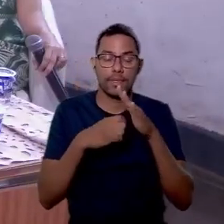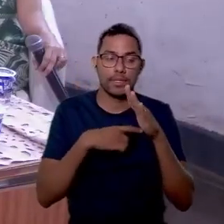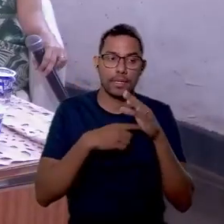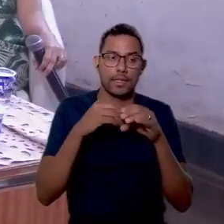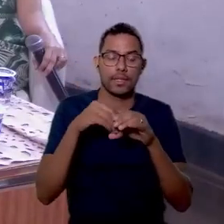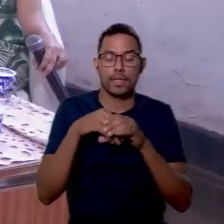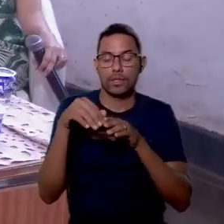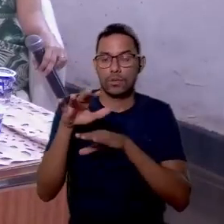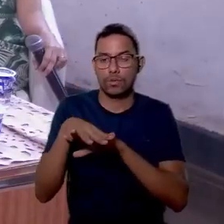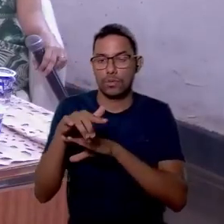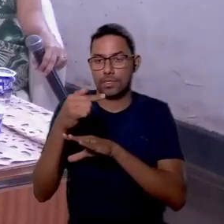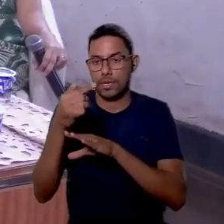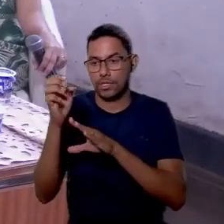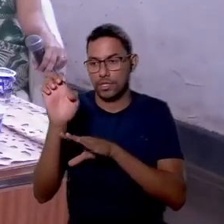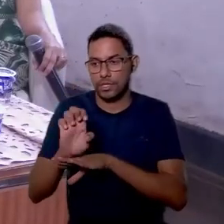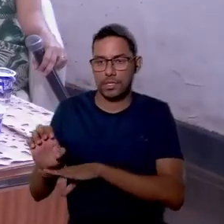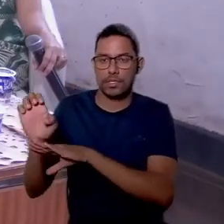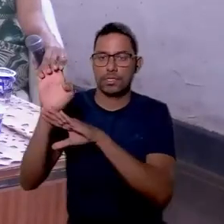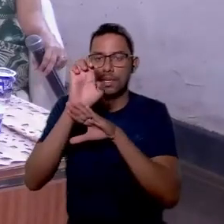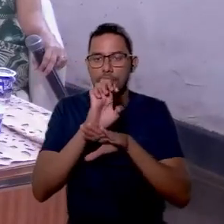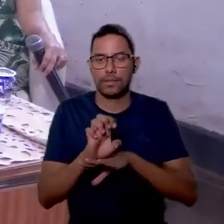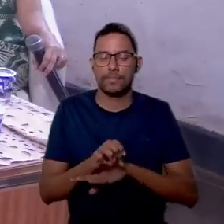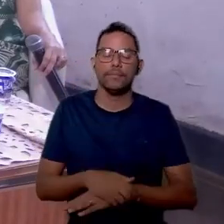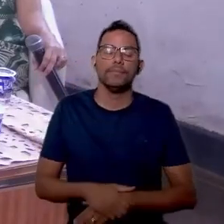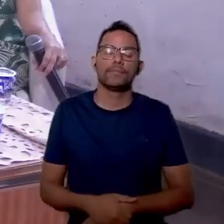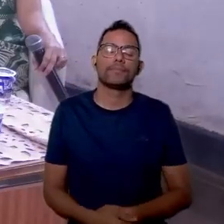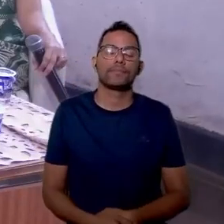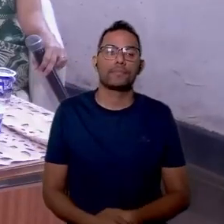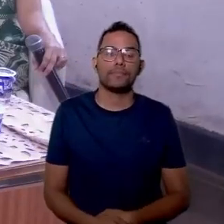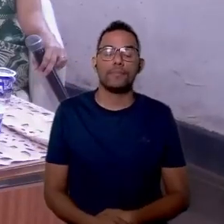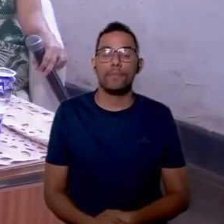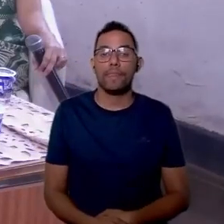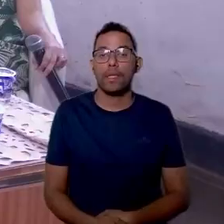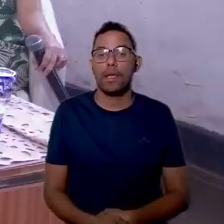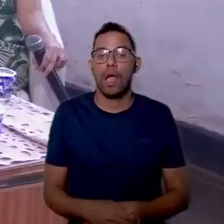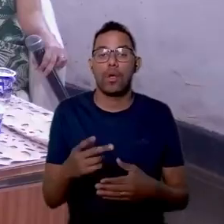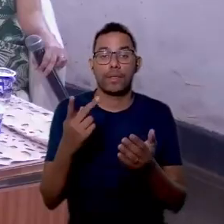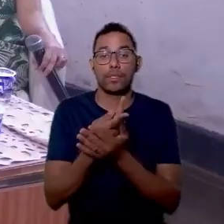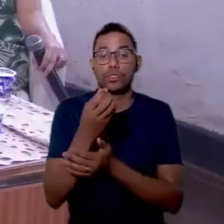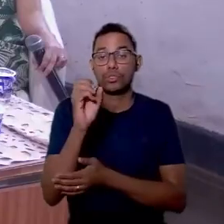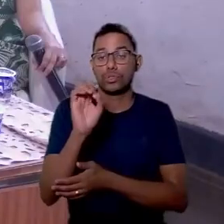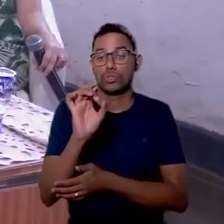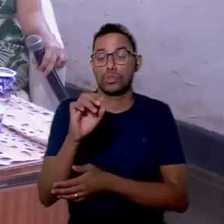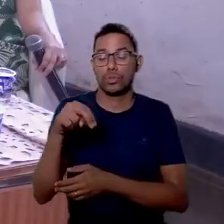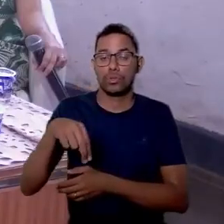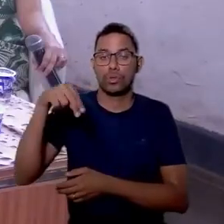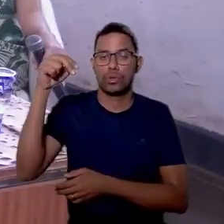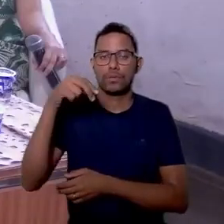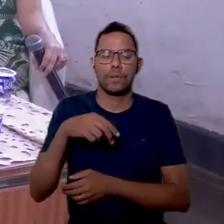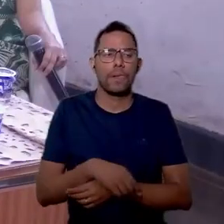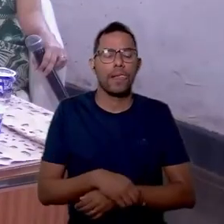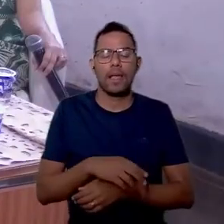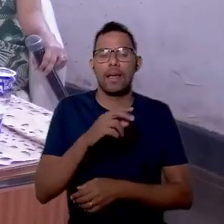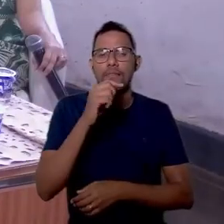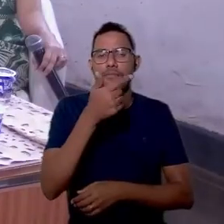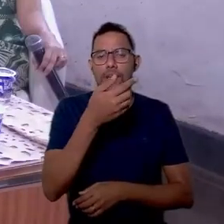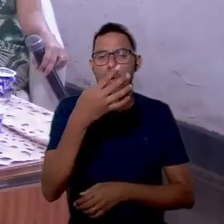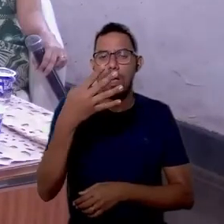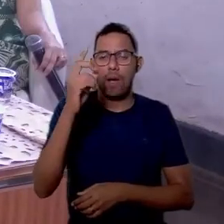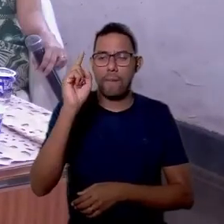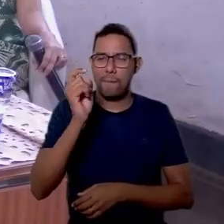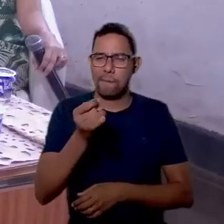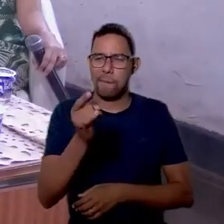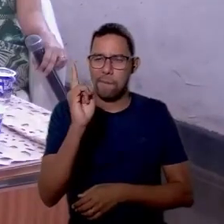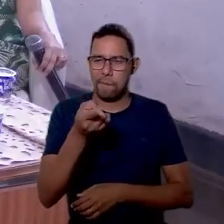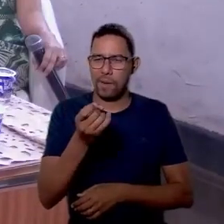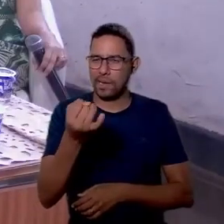instaladas naqueles 7 estados, e as atividades deveriam acontecer no Norte. Resultado, nós levamos 24 milhões de reais para o Norte, o